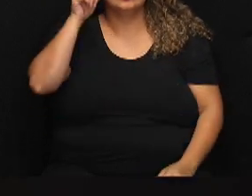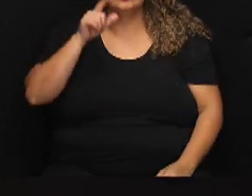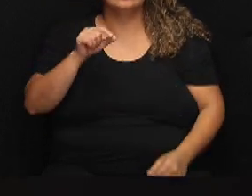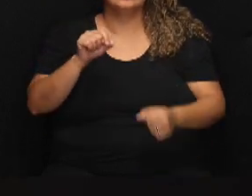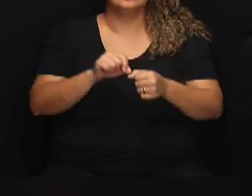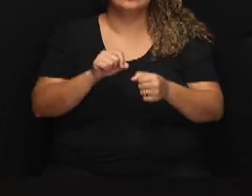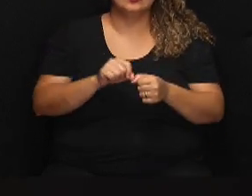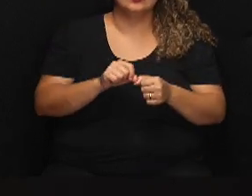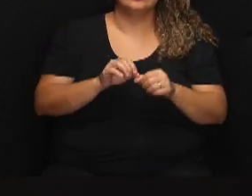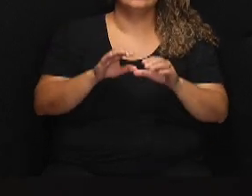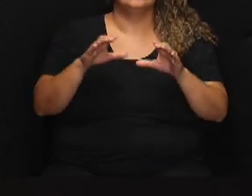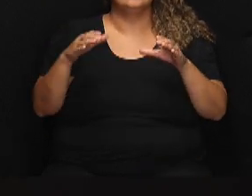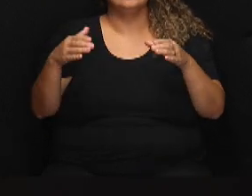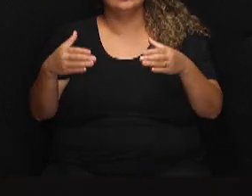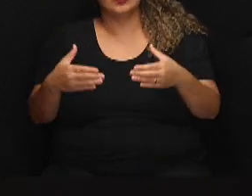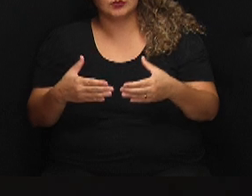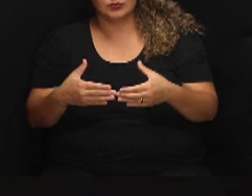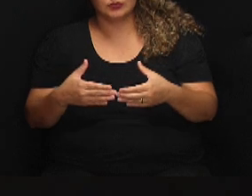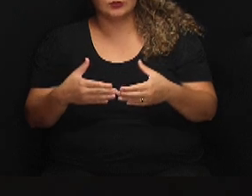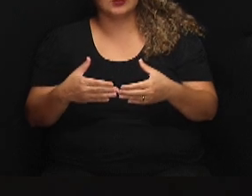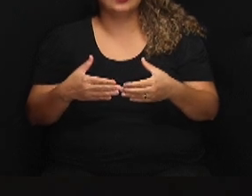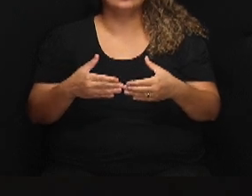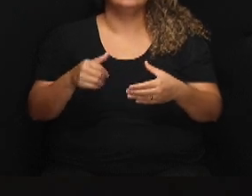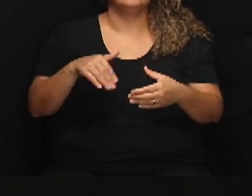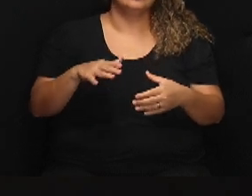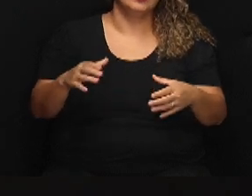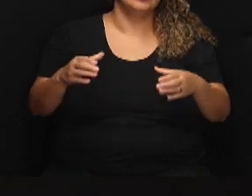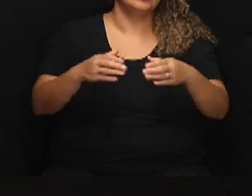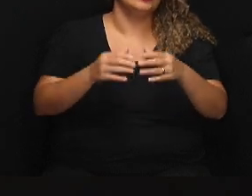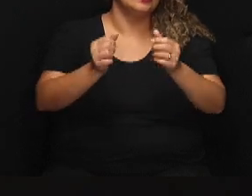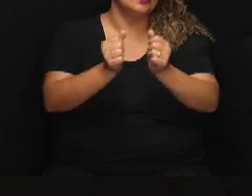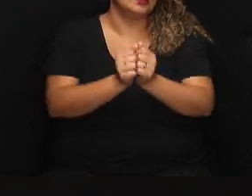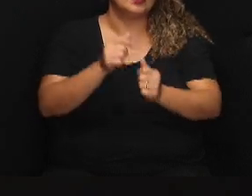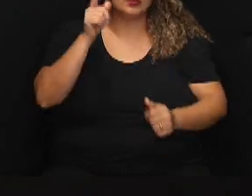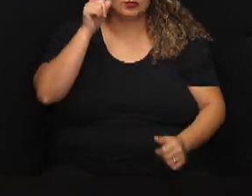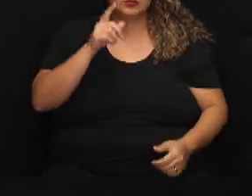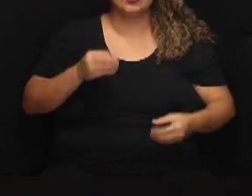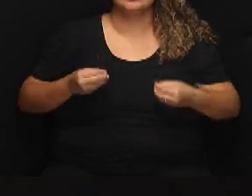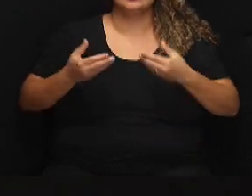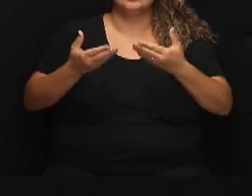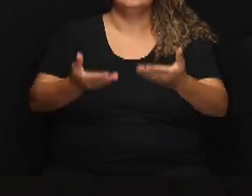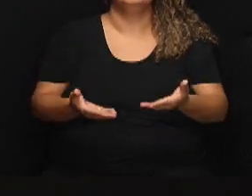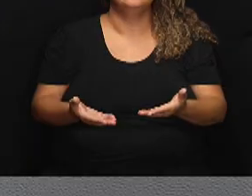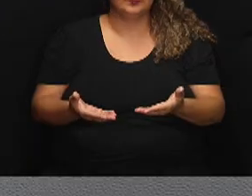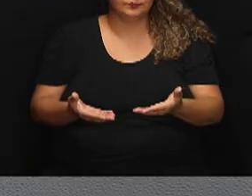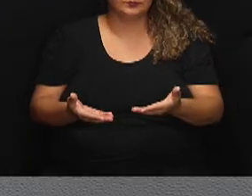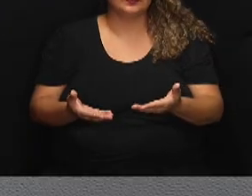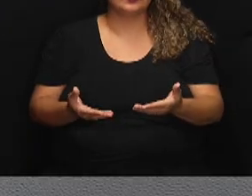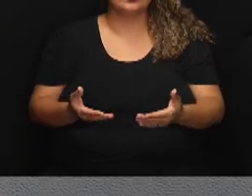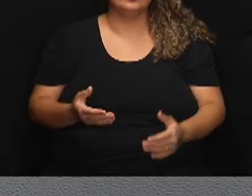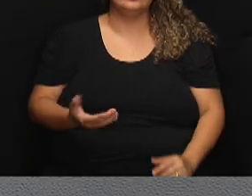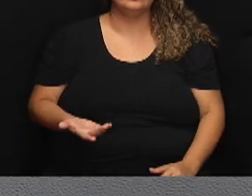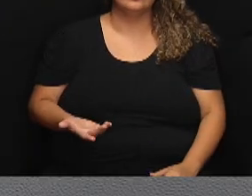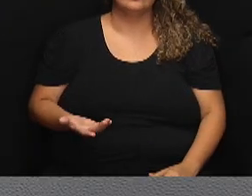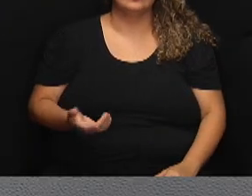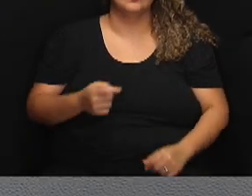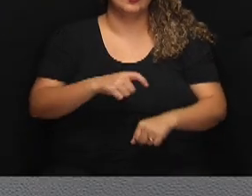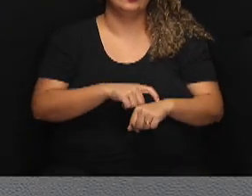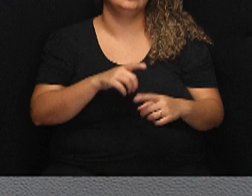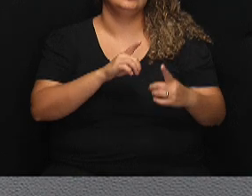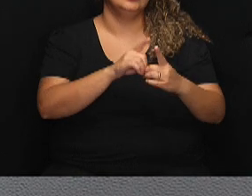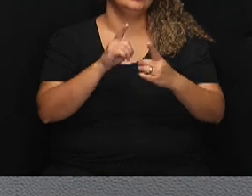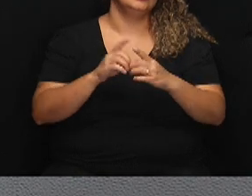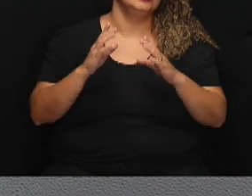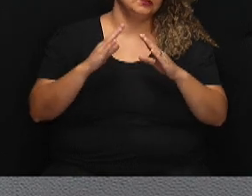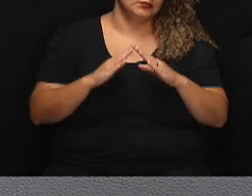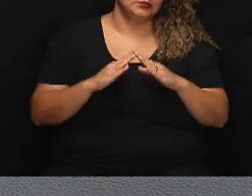fazer grupos, mais grupos ao mesmo tempo, conseguiria estar levando isso num eventual caso de atendimento